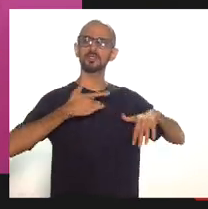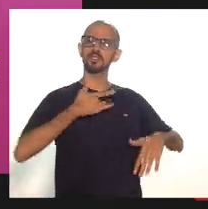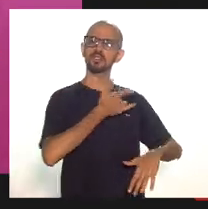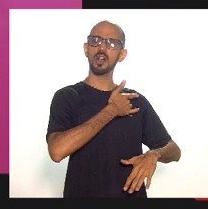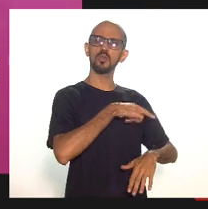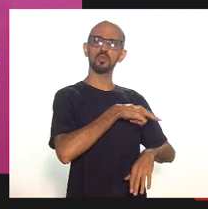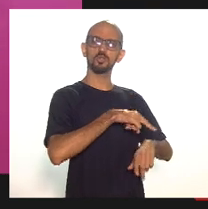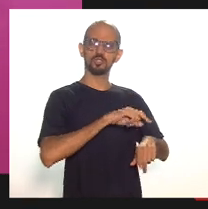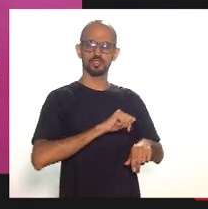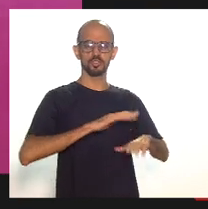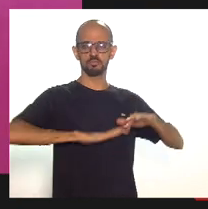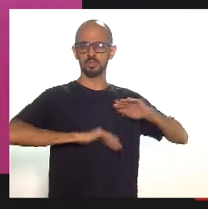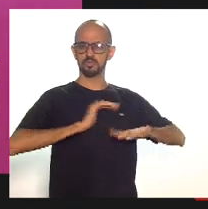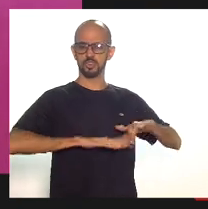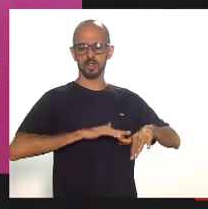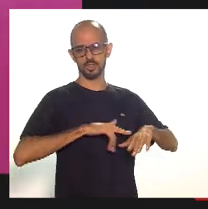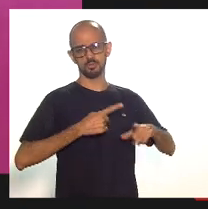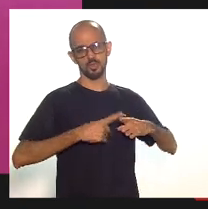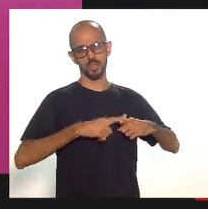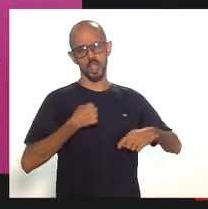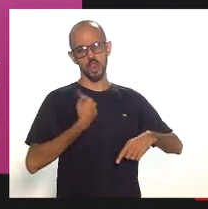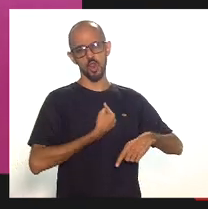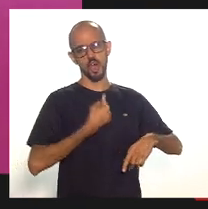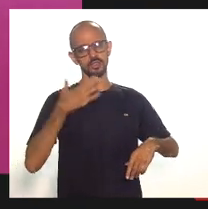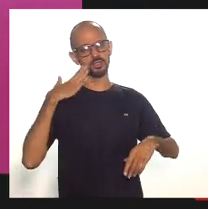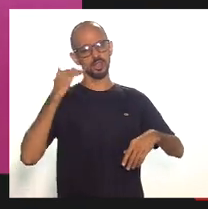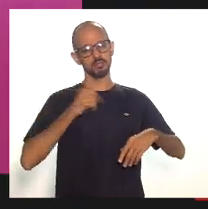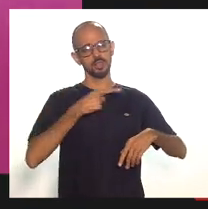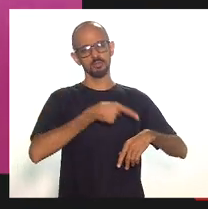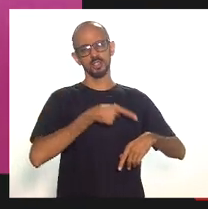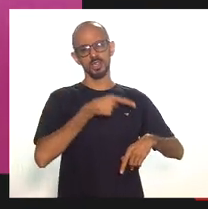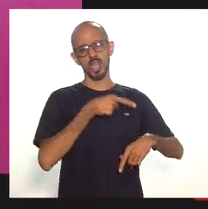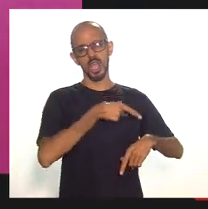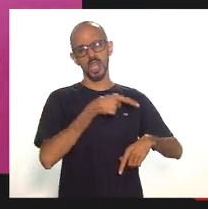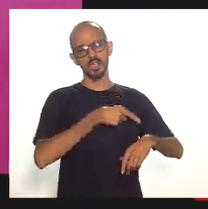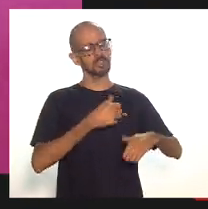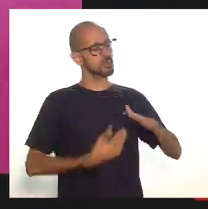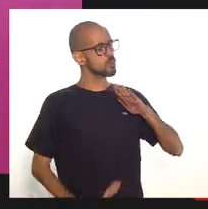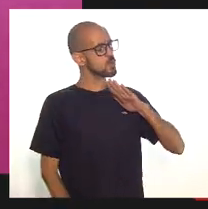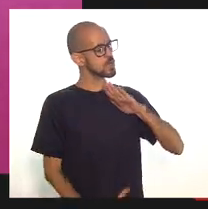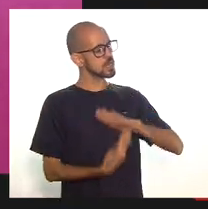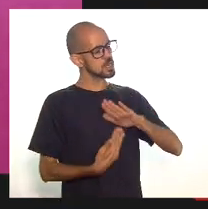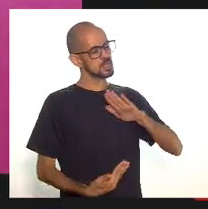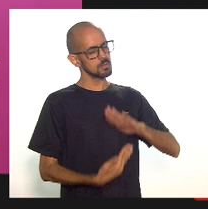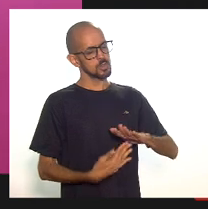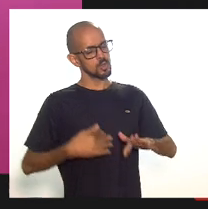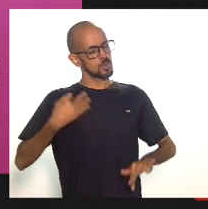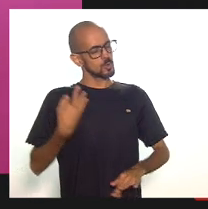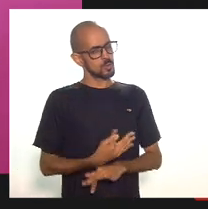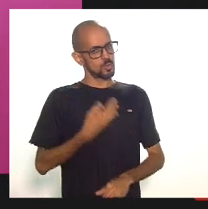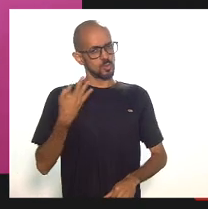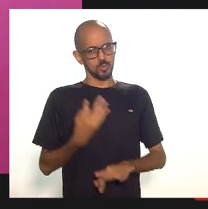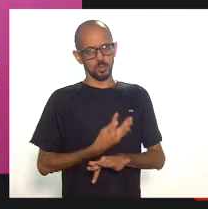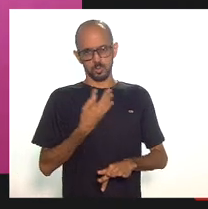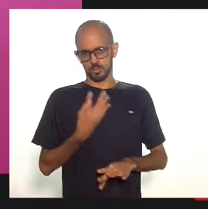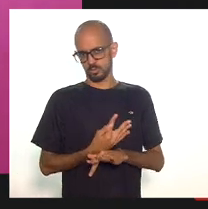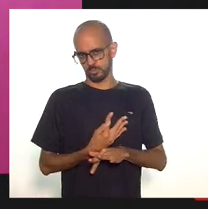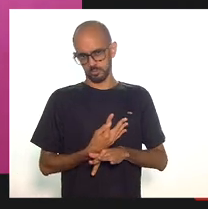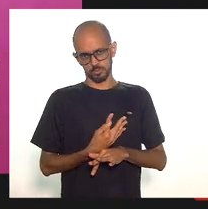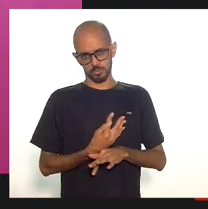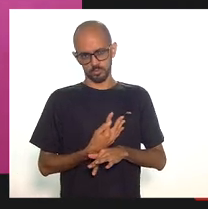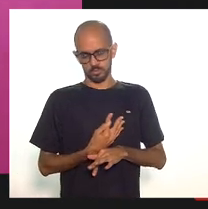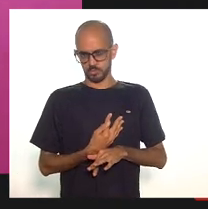Porque a gente sabe que eles estão no limite, né? No limite do